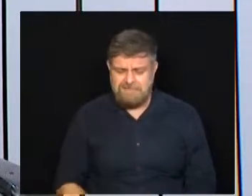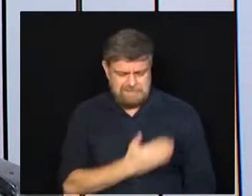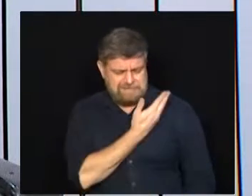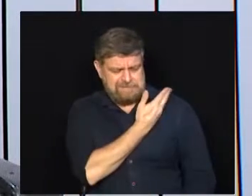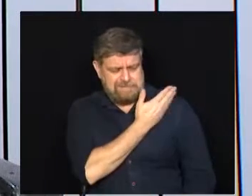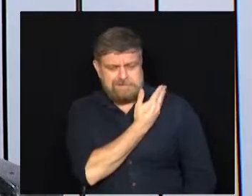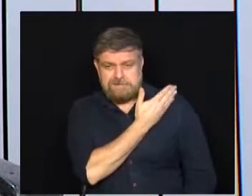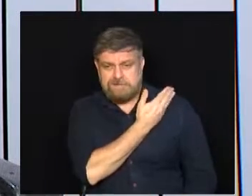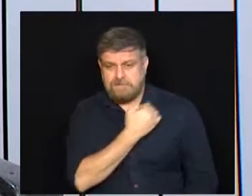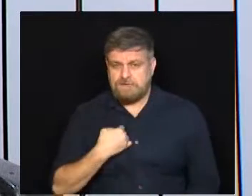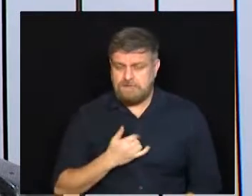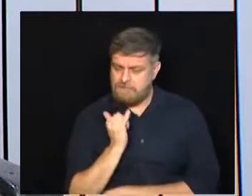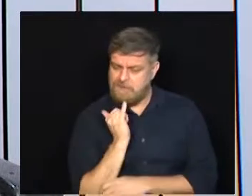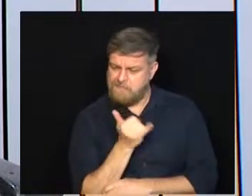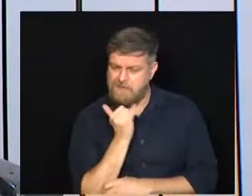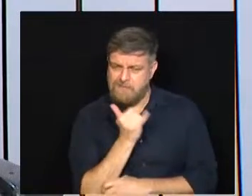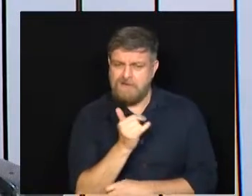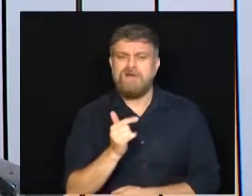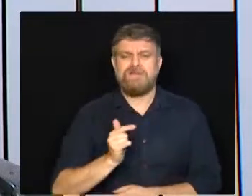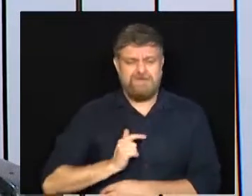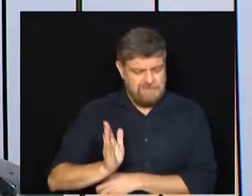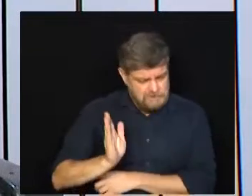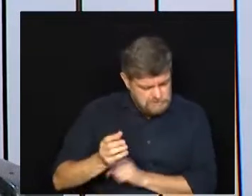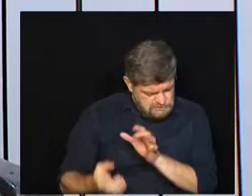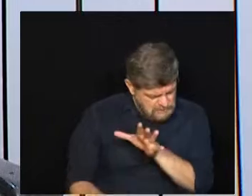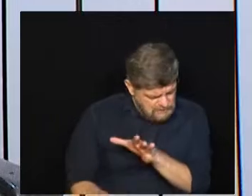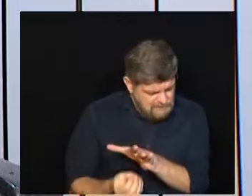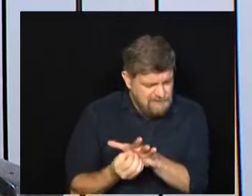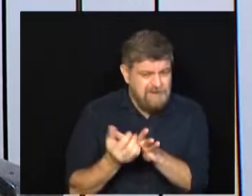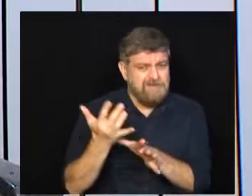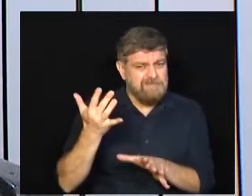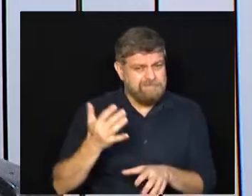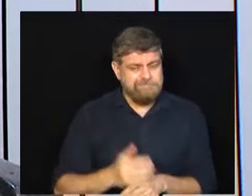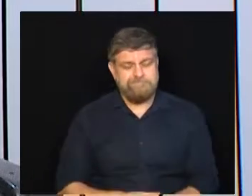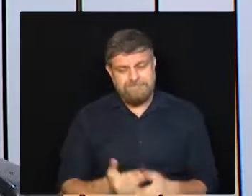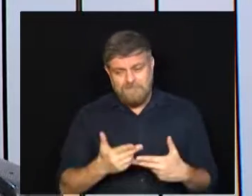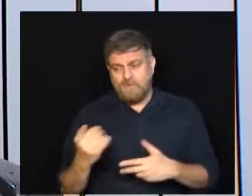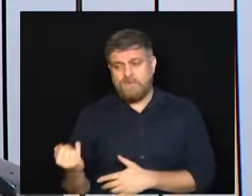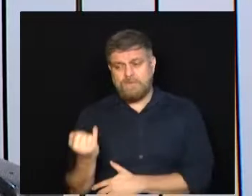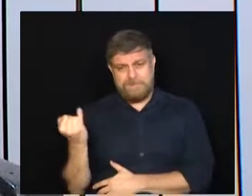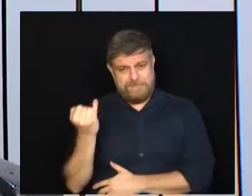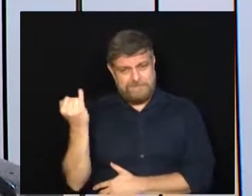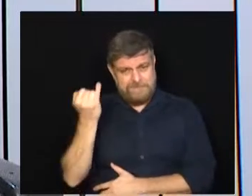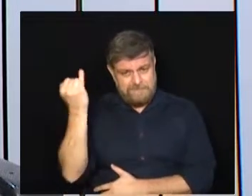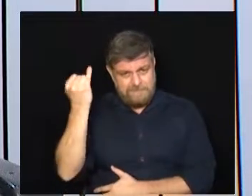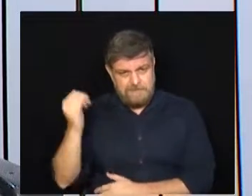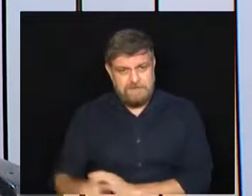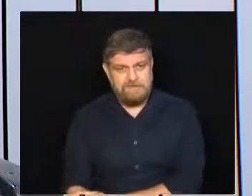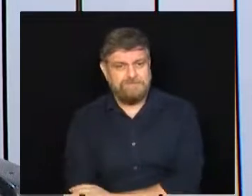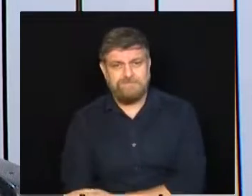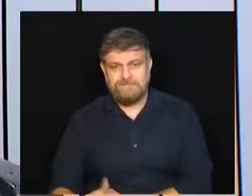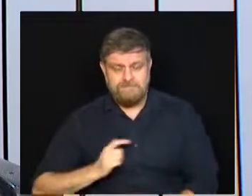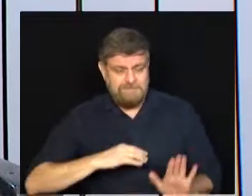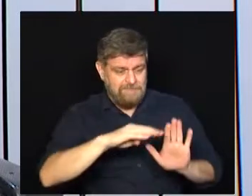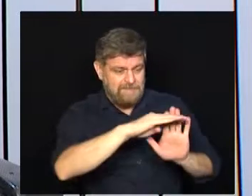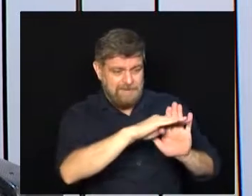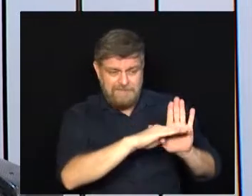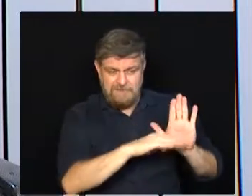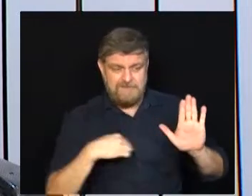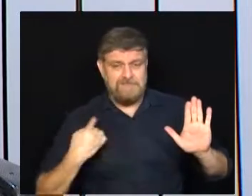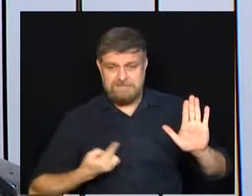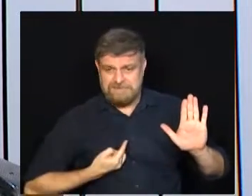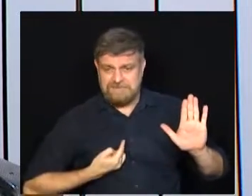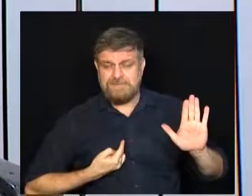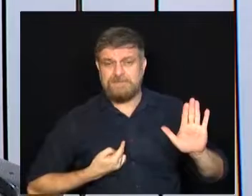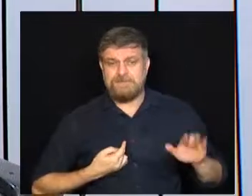essas situações aqui, mas tiveram outras situações importantes aqui, pautas que nós temos que retomar, que o